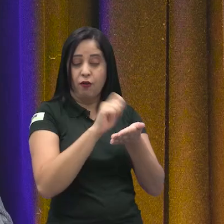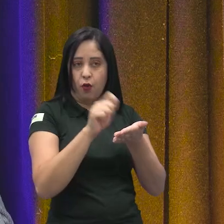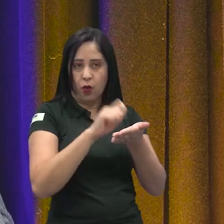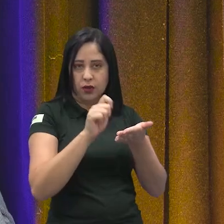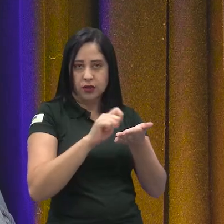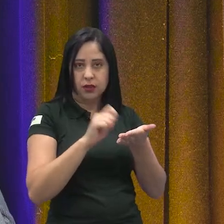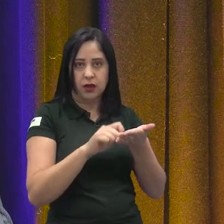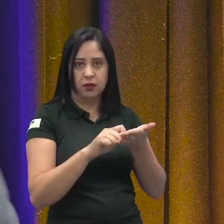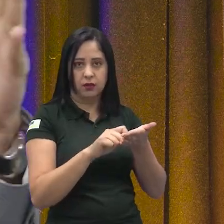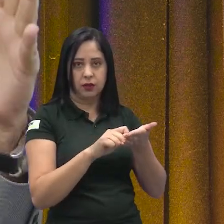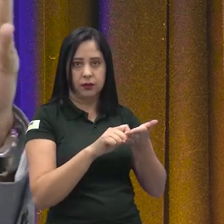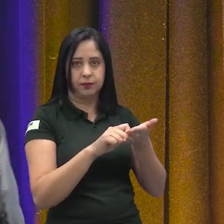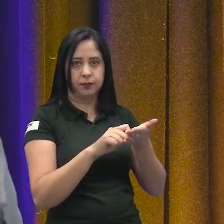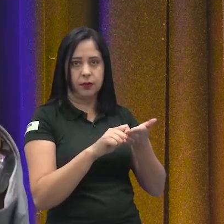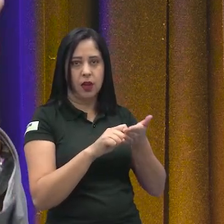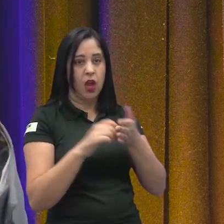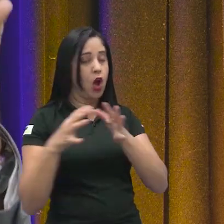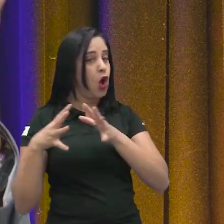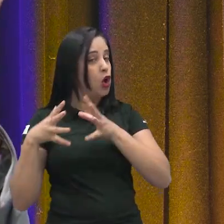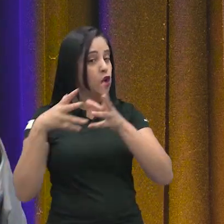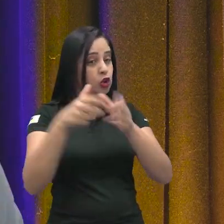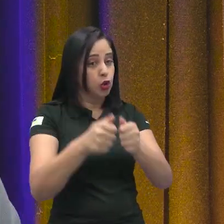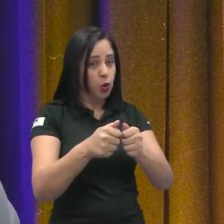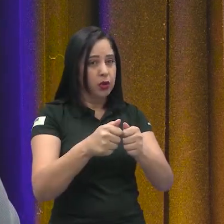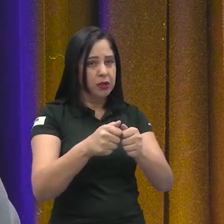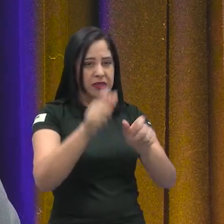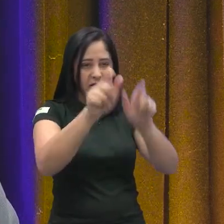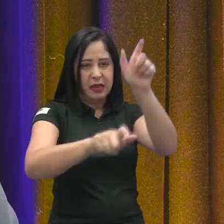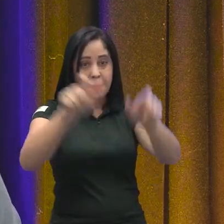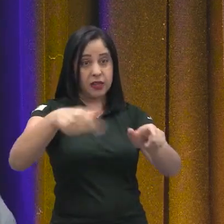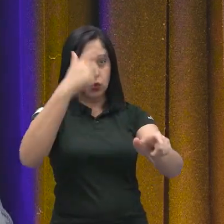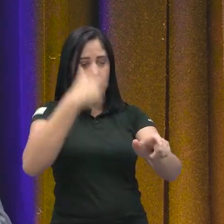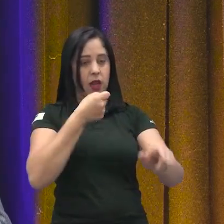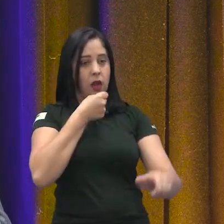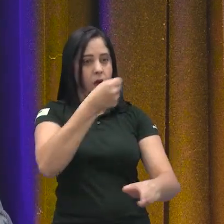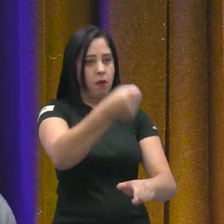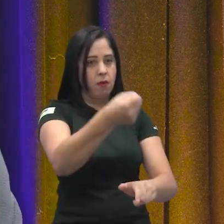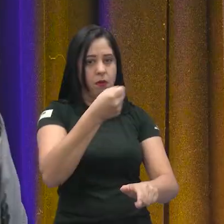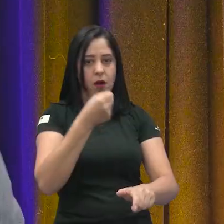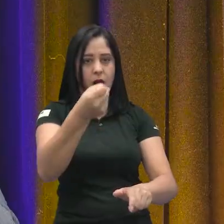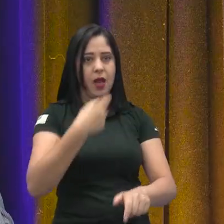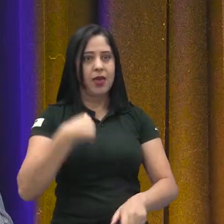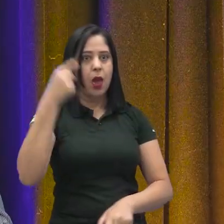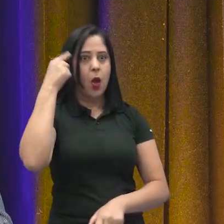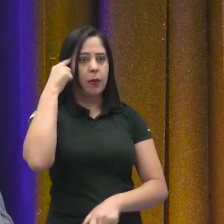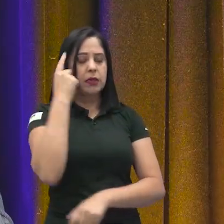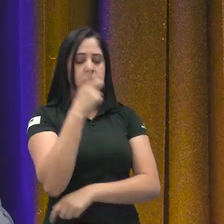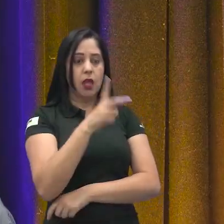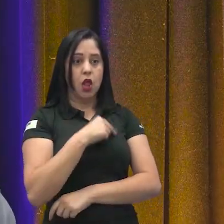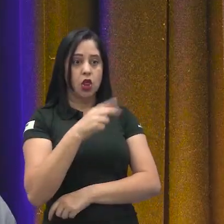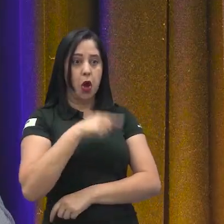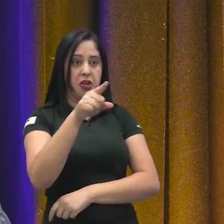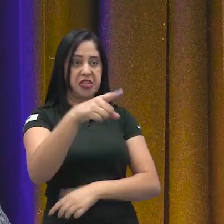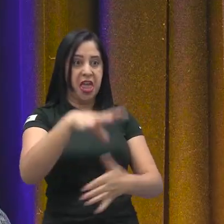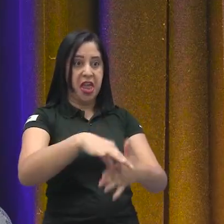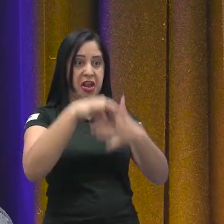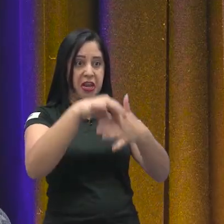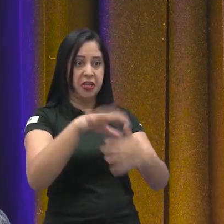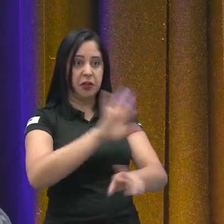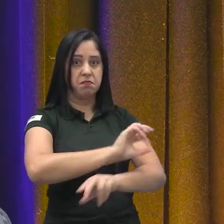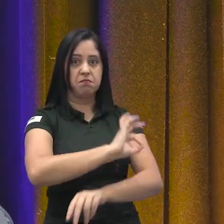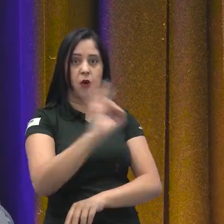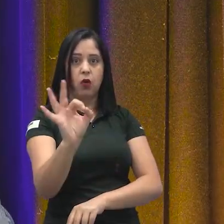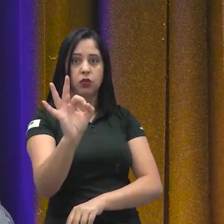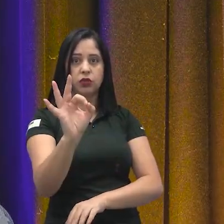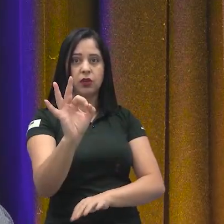que todos os empresários que eu entrevistei, que eu no meio da entrevista eu falei, nossa, esse é um bom líder, ou esse aqui é um bom negócio.